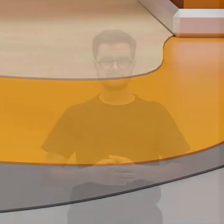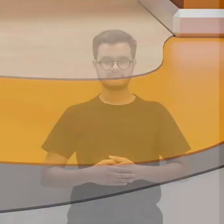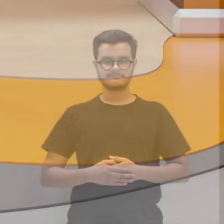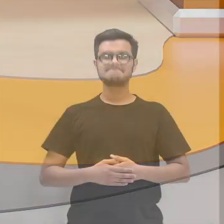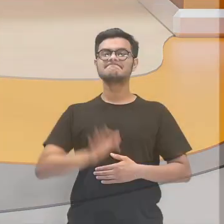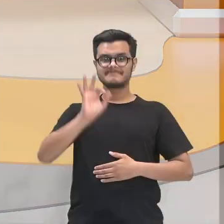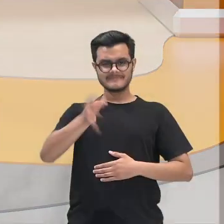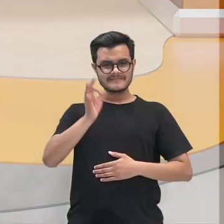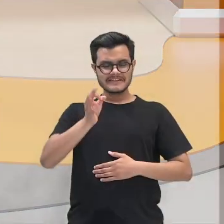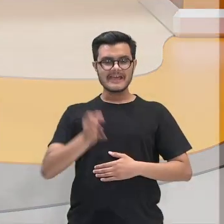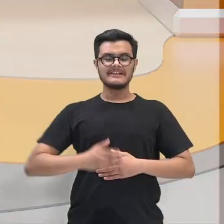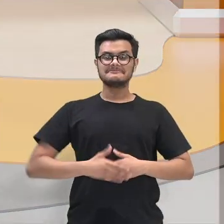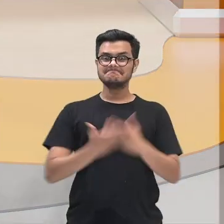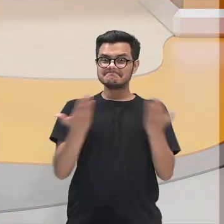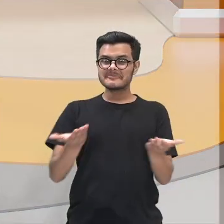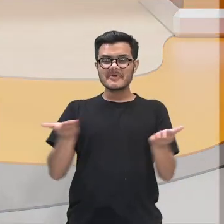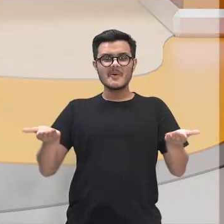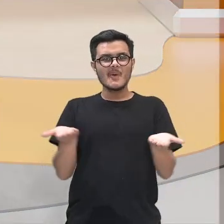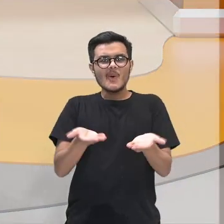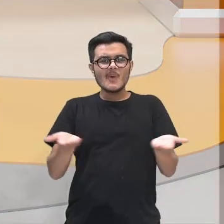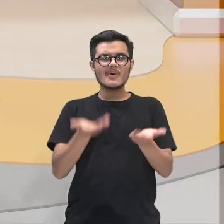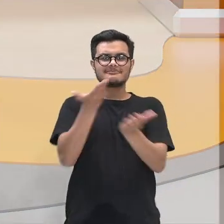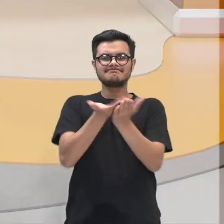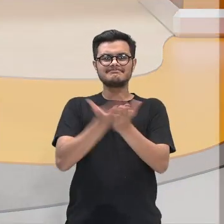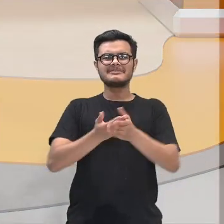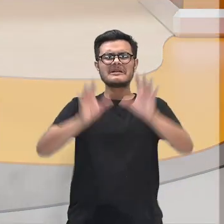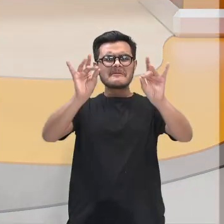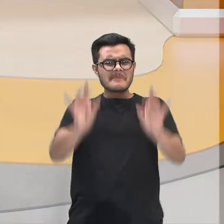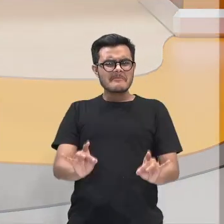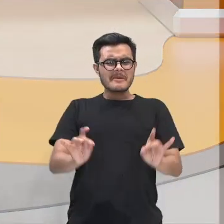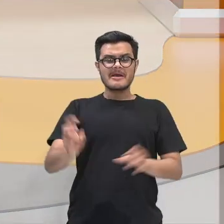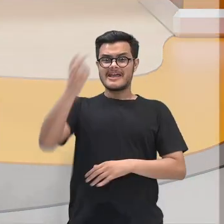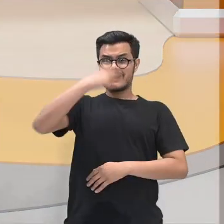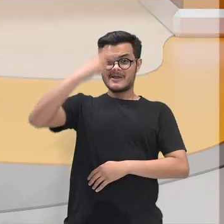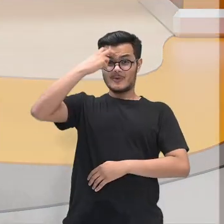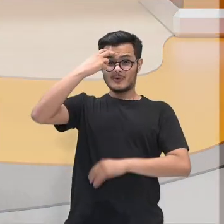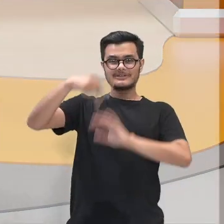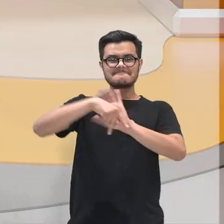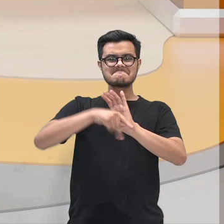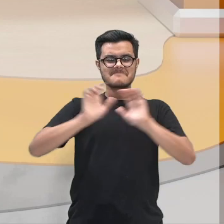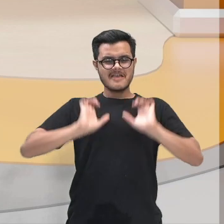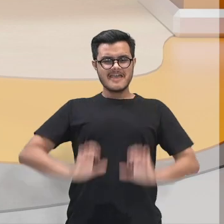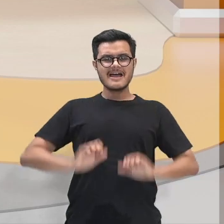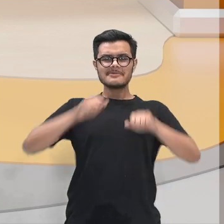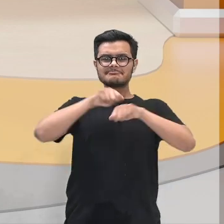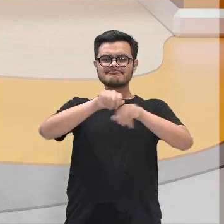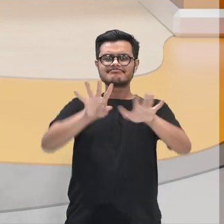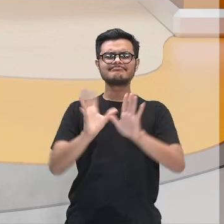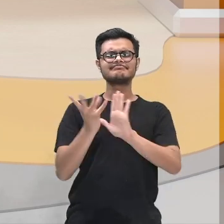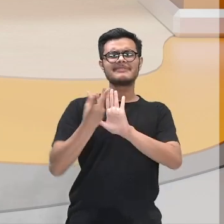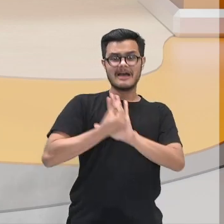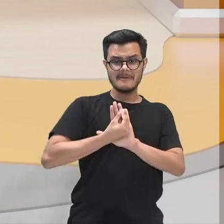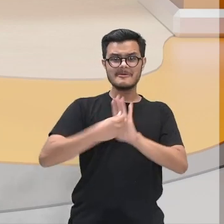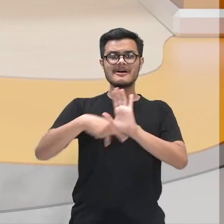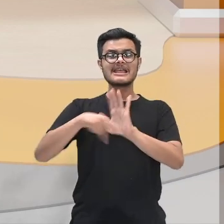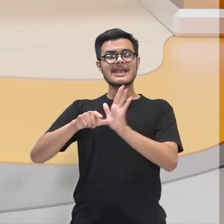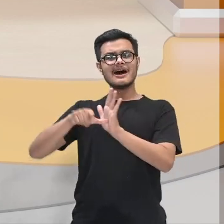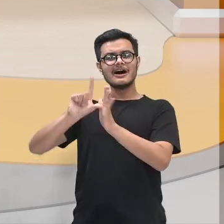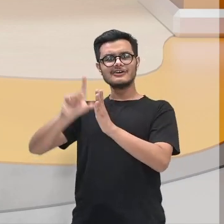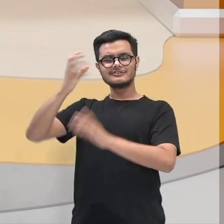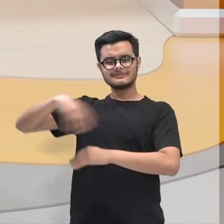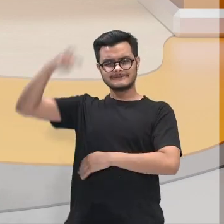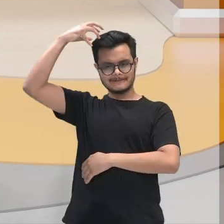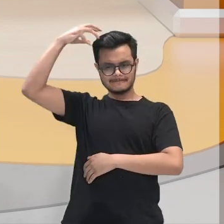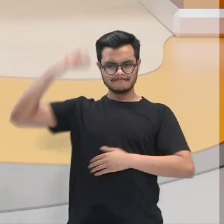É isso aí, galera. Então, hoje nós vamos falar sobre essa diversidade étnica e cultural na Amazônia pré-colonial.